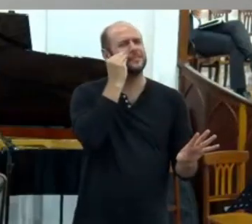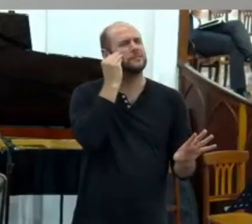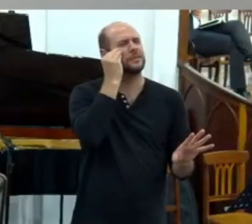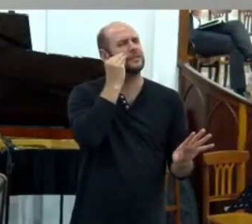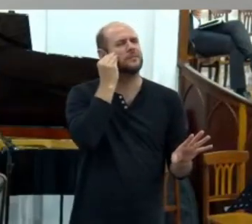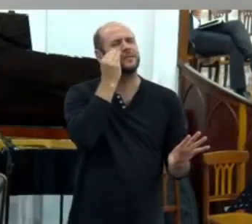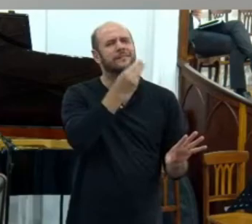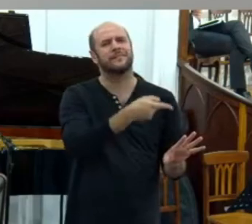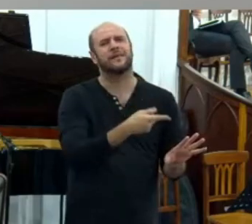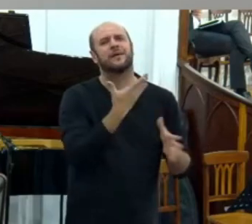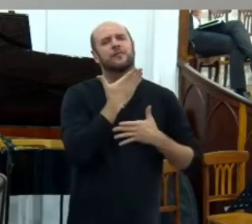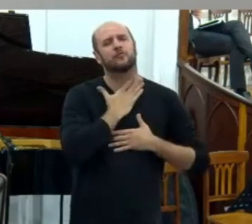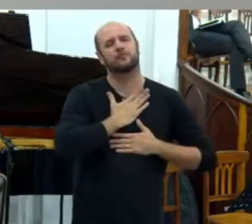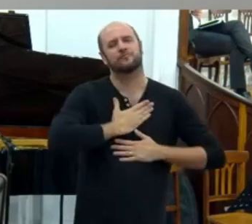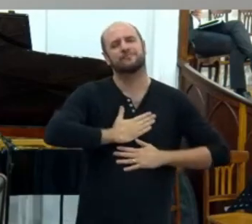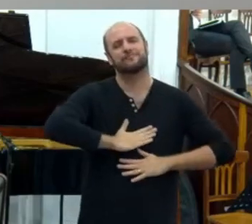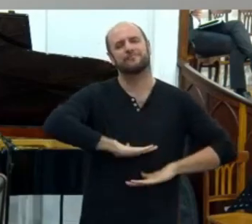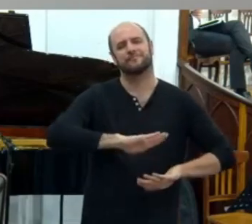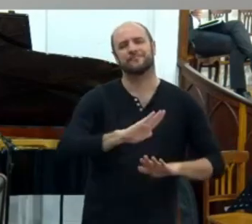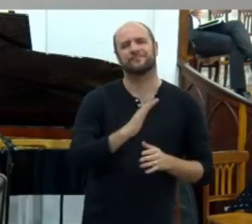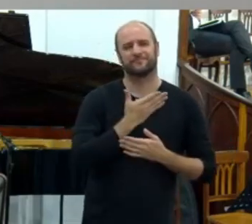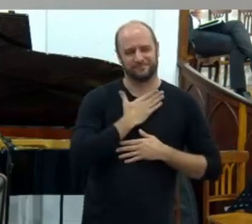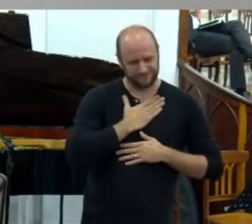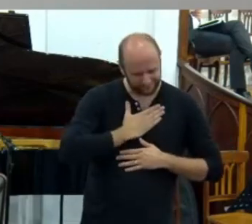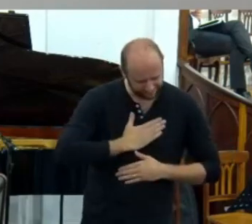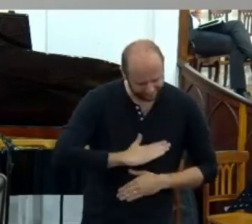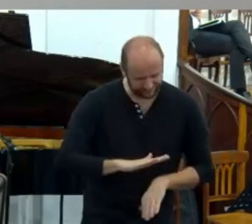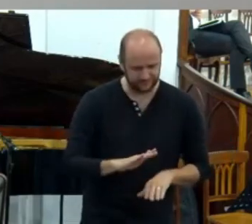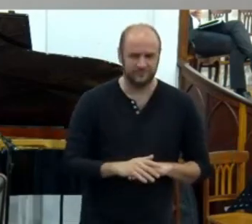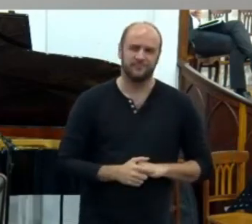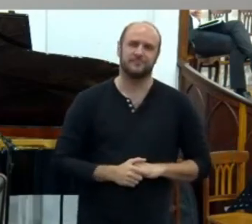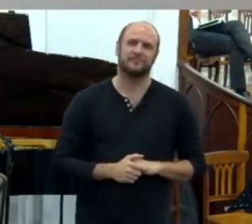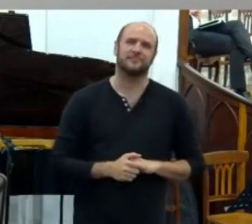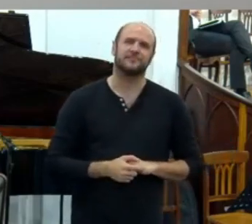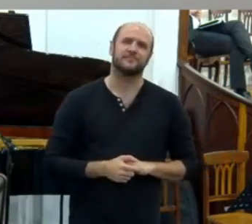experimentar o descanso. O descanso.